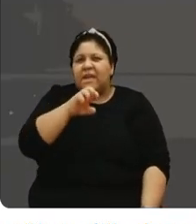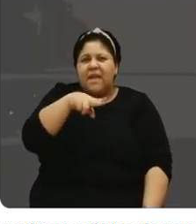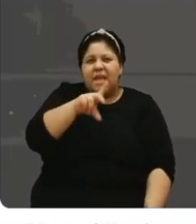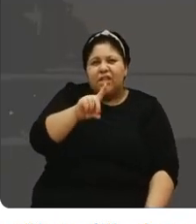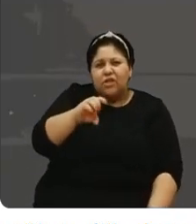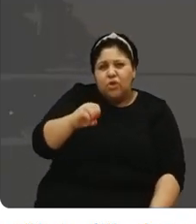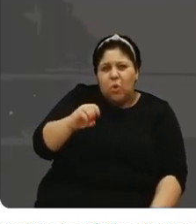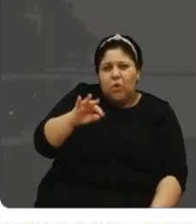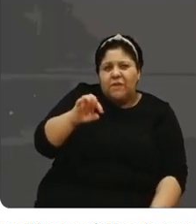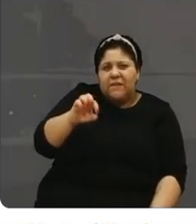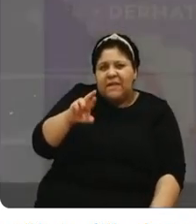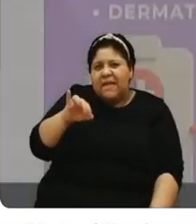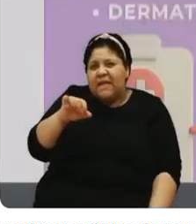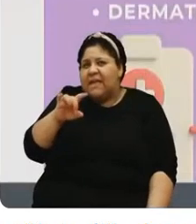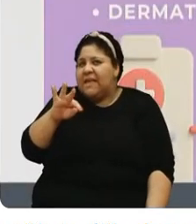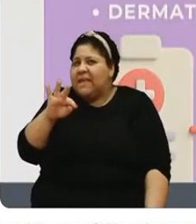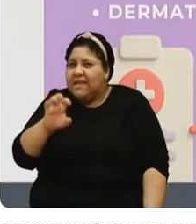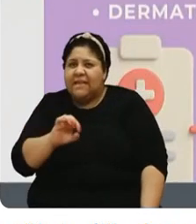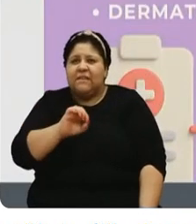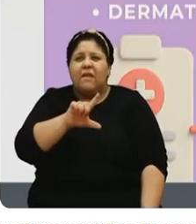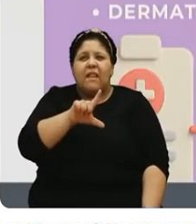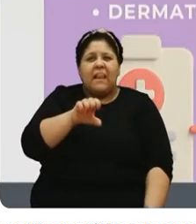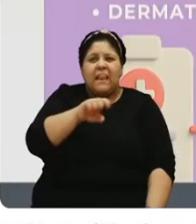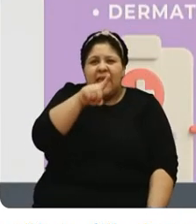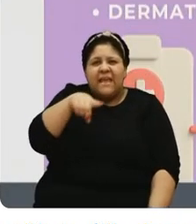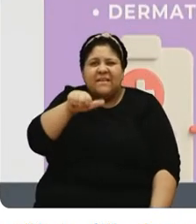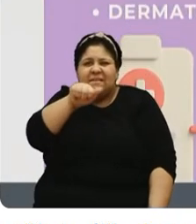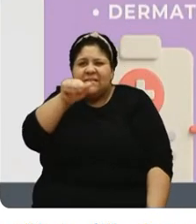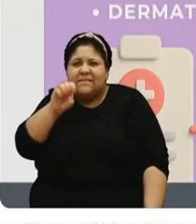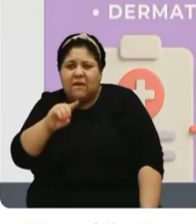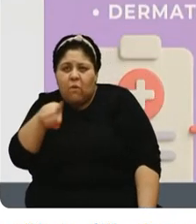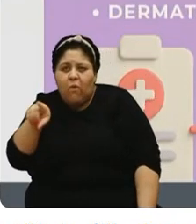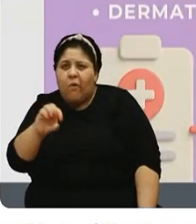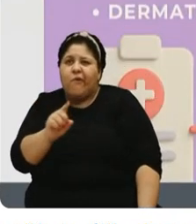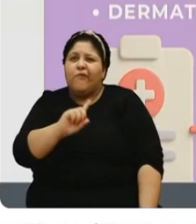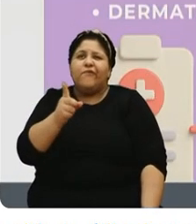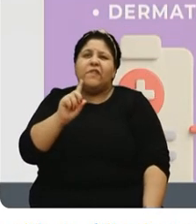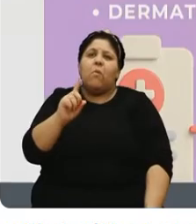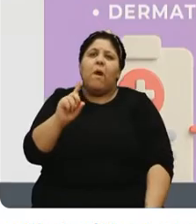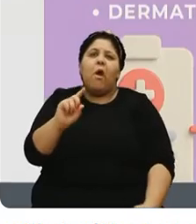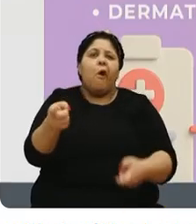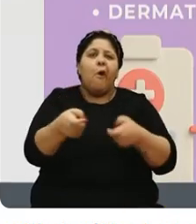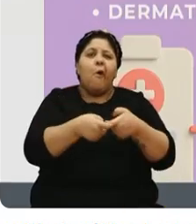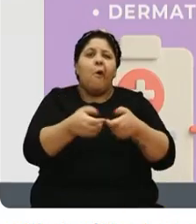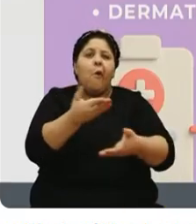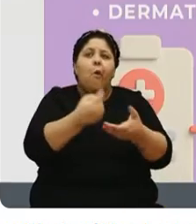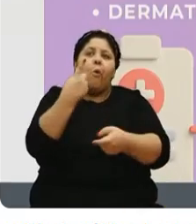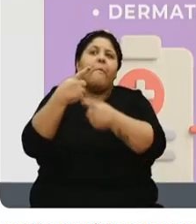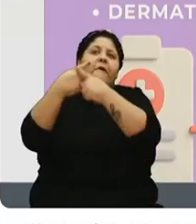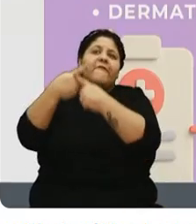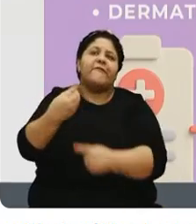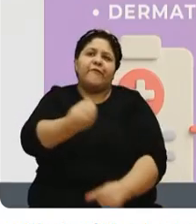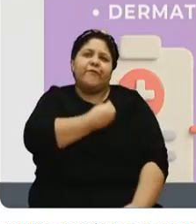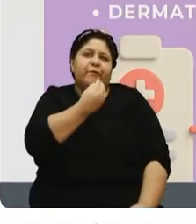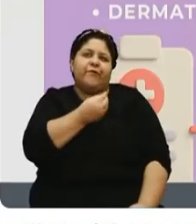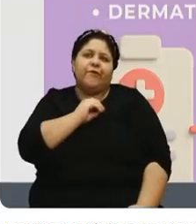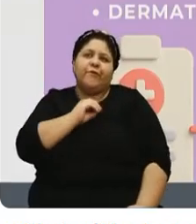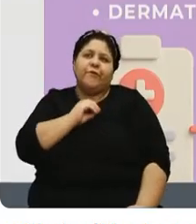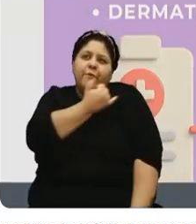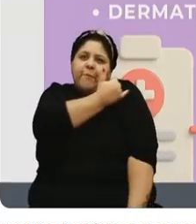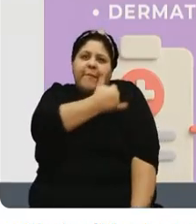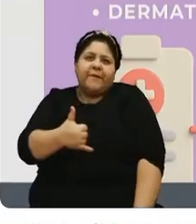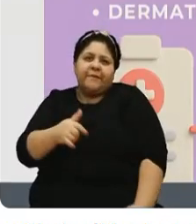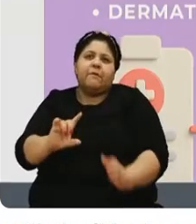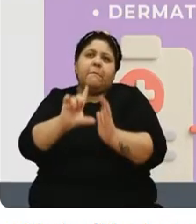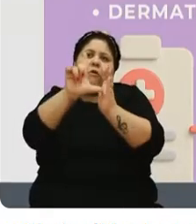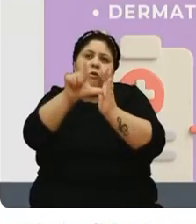endotelite, lesão miocárdica, ela ela não é uma consulta para uma vez na vida e quando passar mal eu